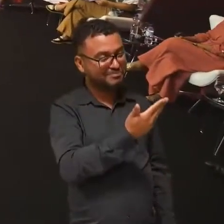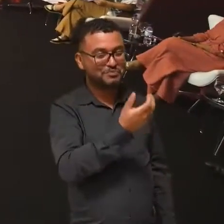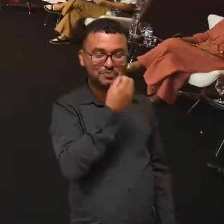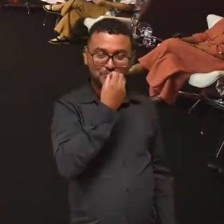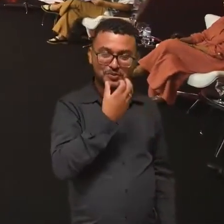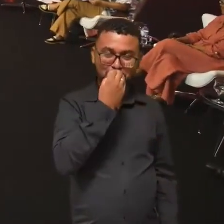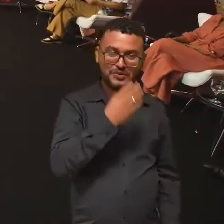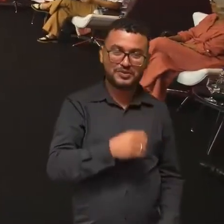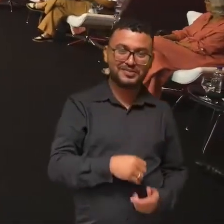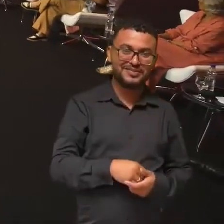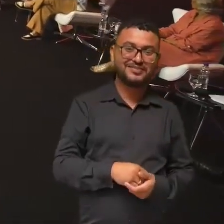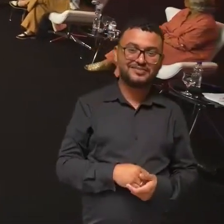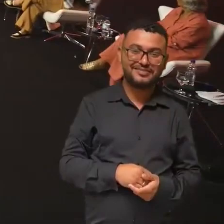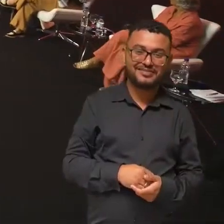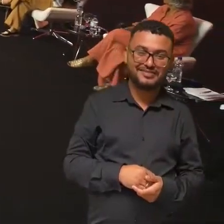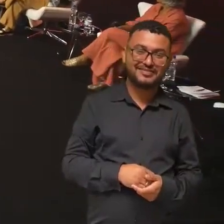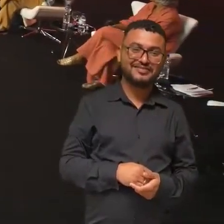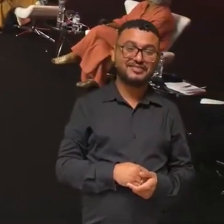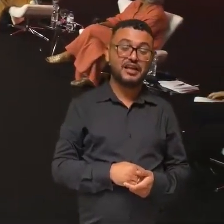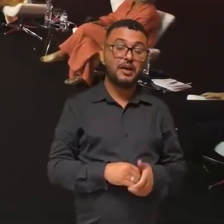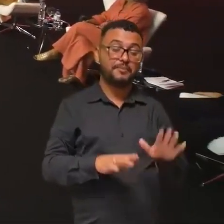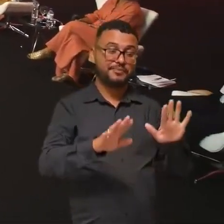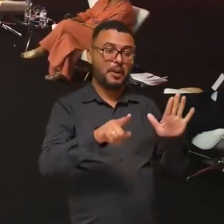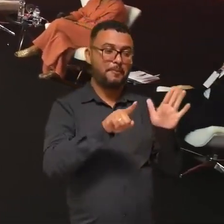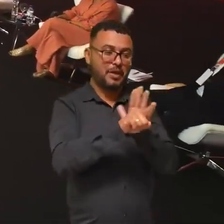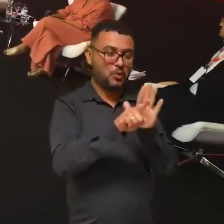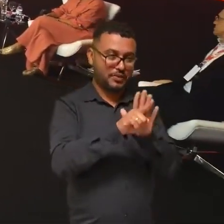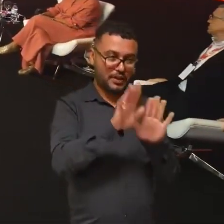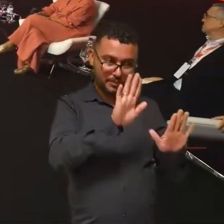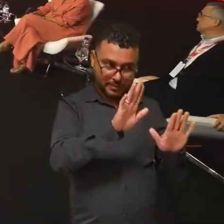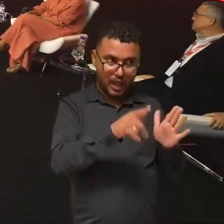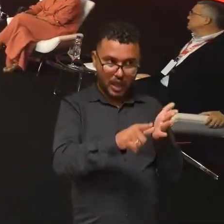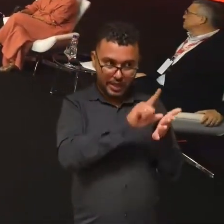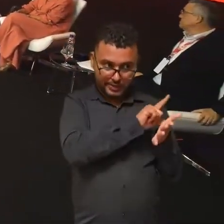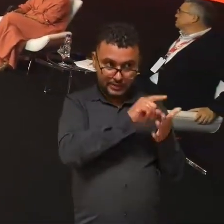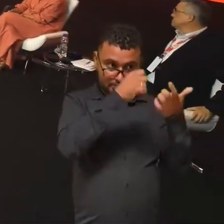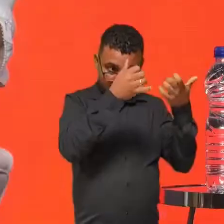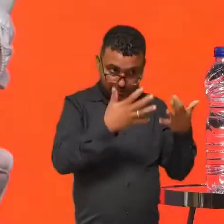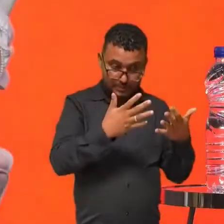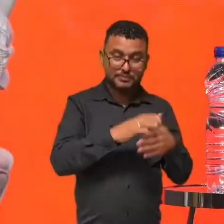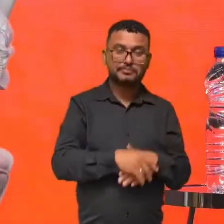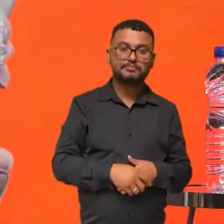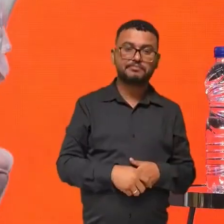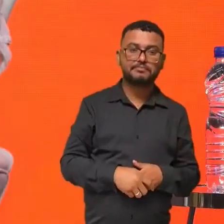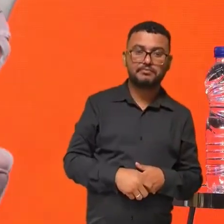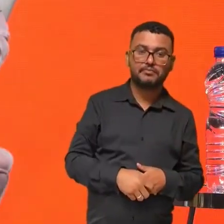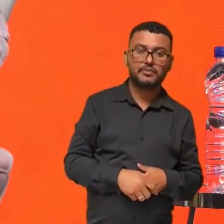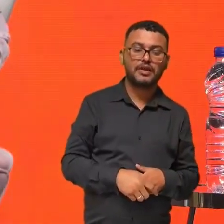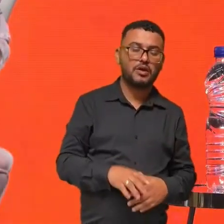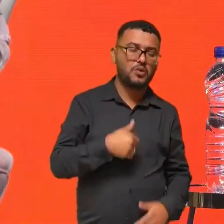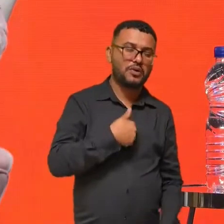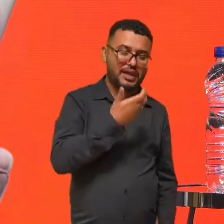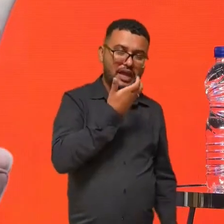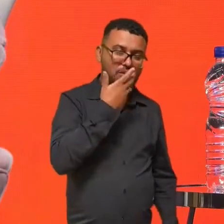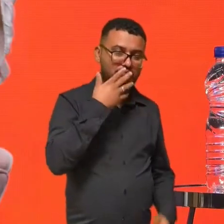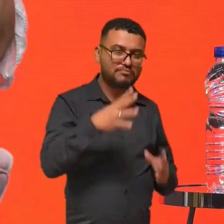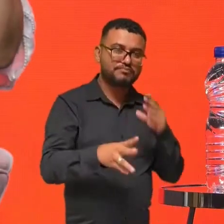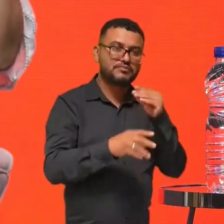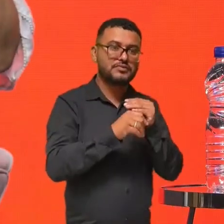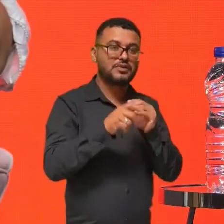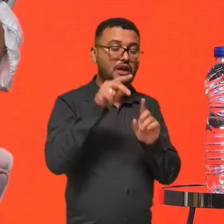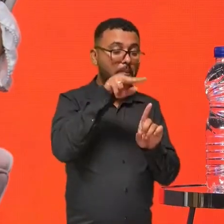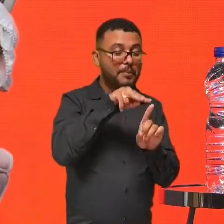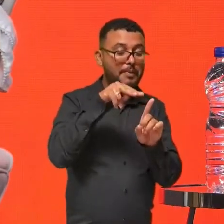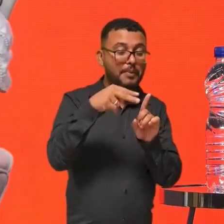as perguntas, bem rapidinho, eu não poderia deixar de falar um pouquinho das perspectivas, né? E às vezes a gente, com